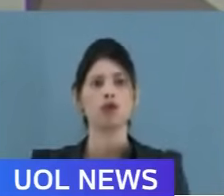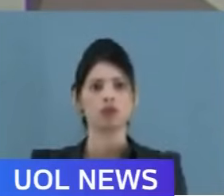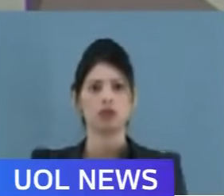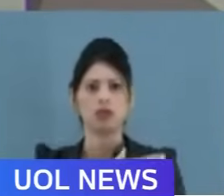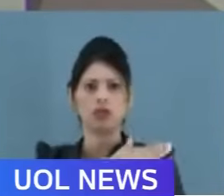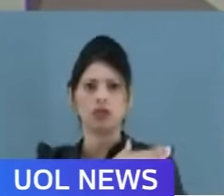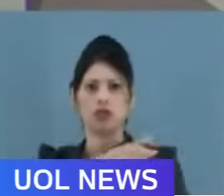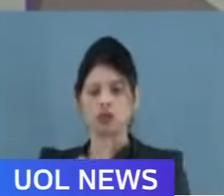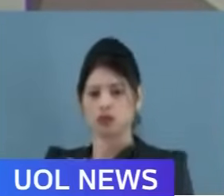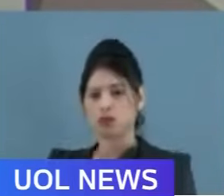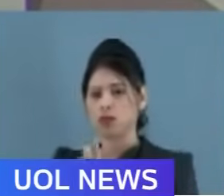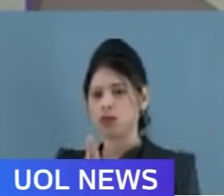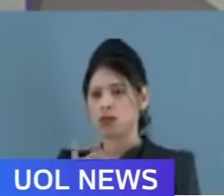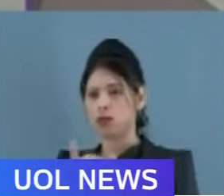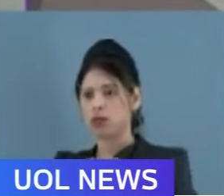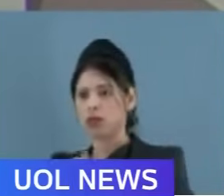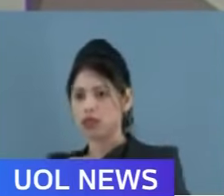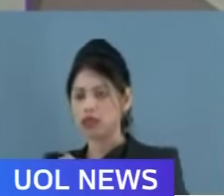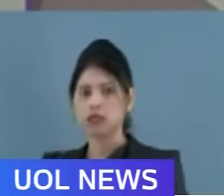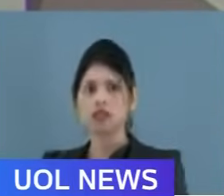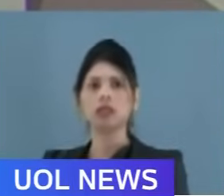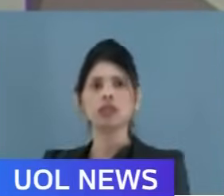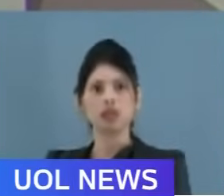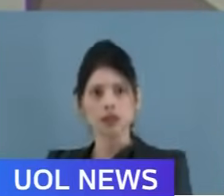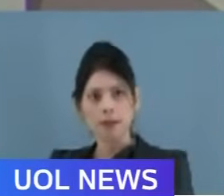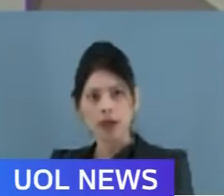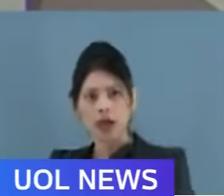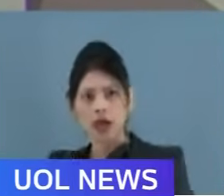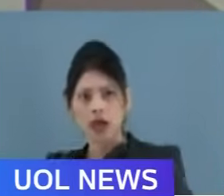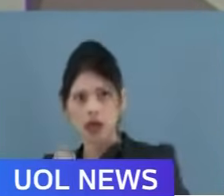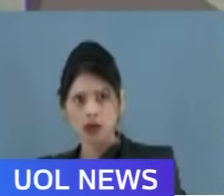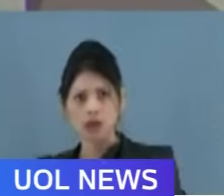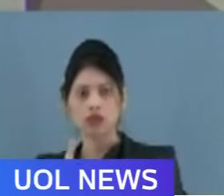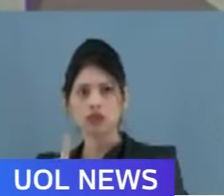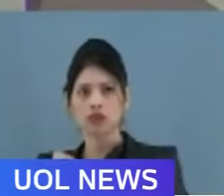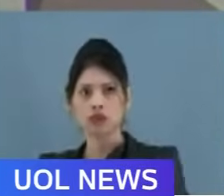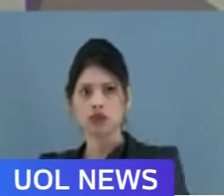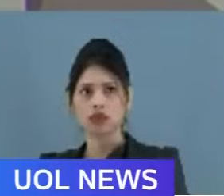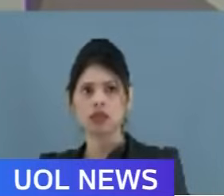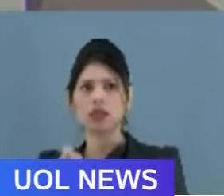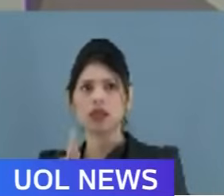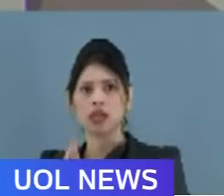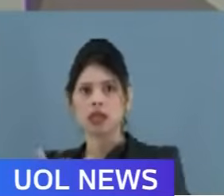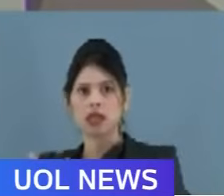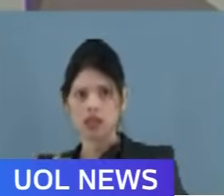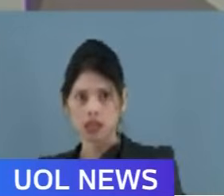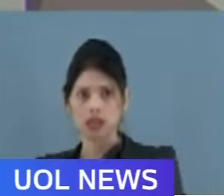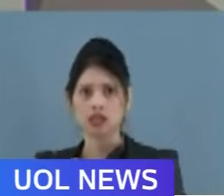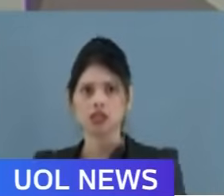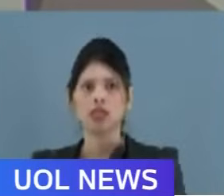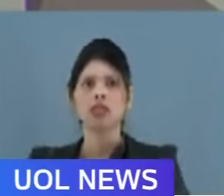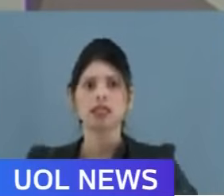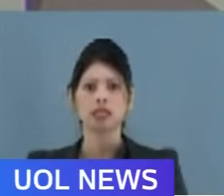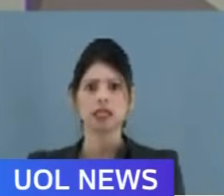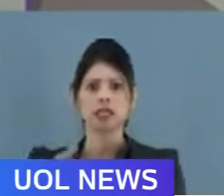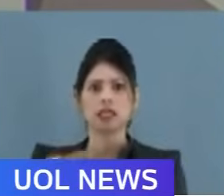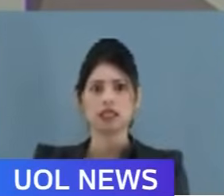é uma discrepância muito grande do que ele aparece na conta do que ele